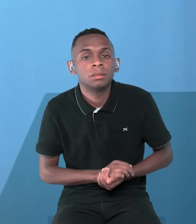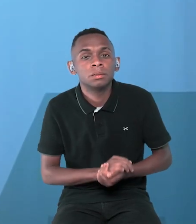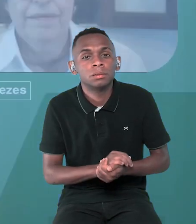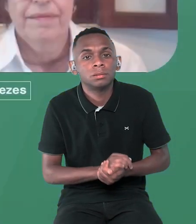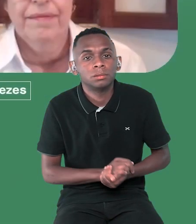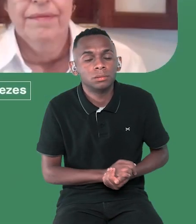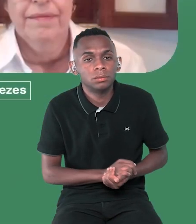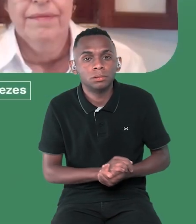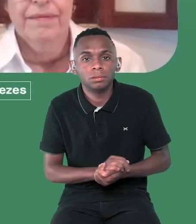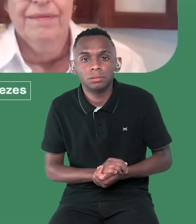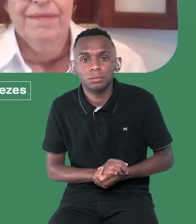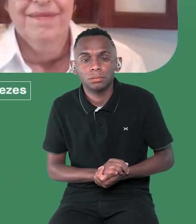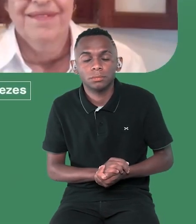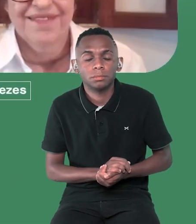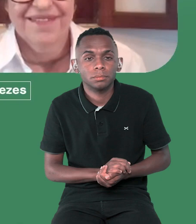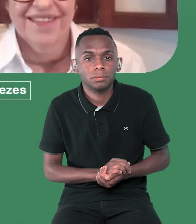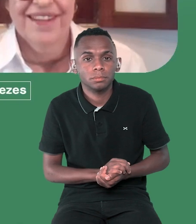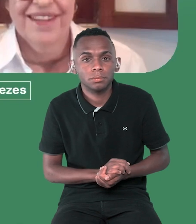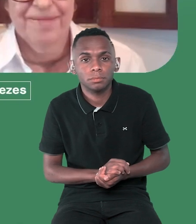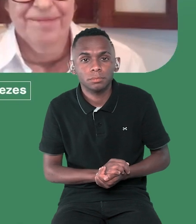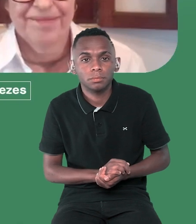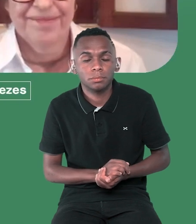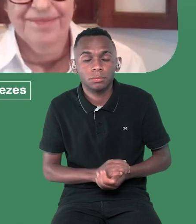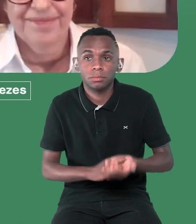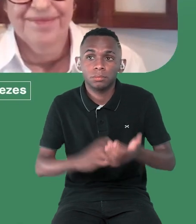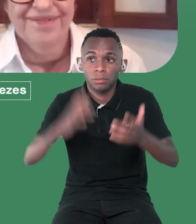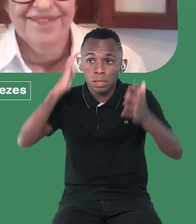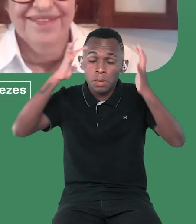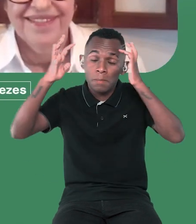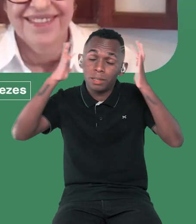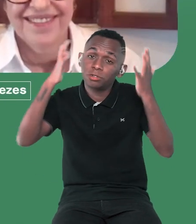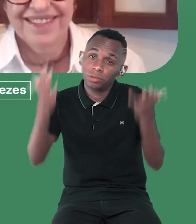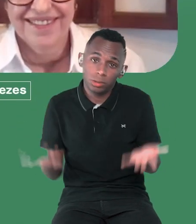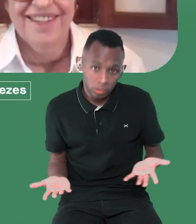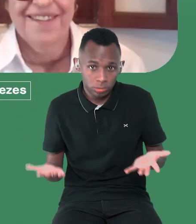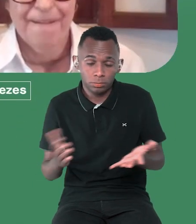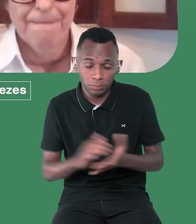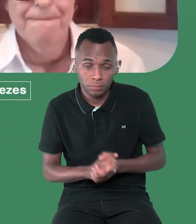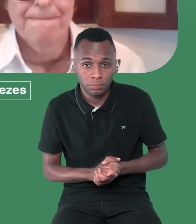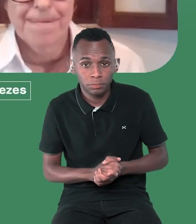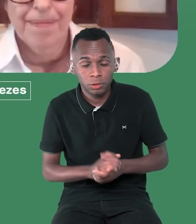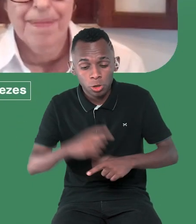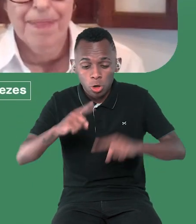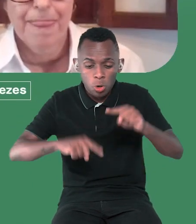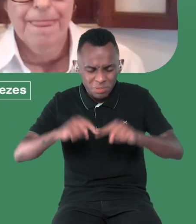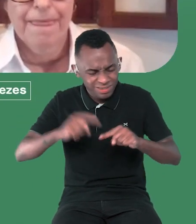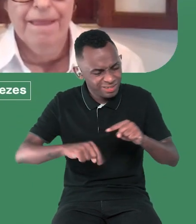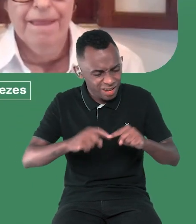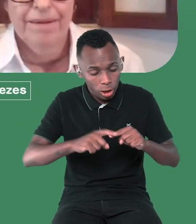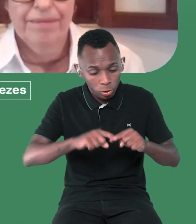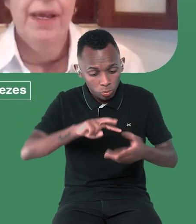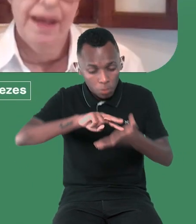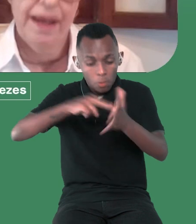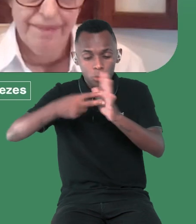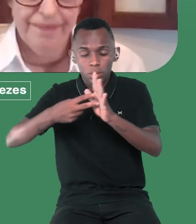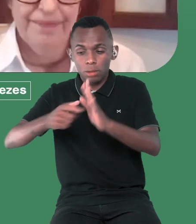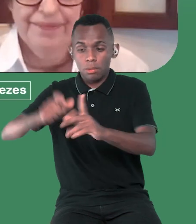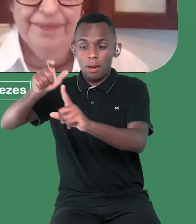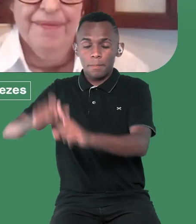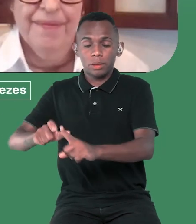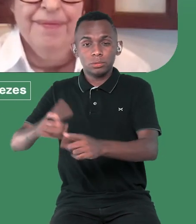para a Silvana como ilustradora, né? Imagina, dar vida a um objeto inanimado. Então,